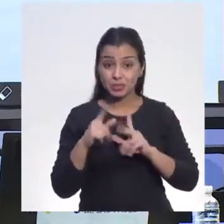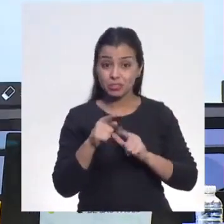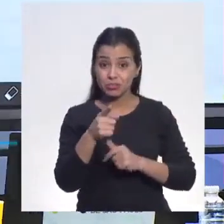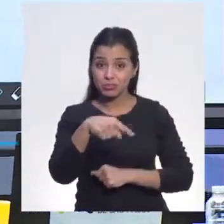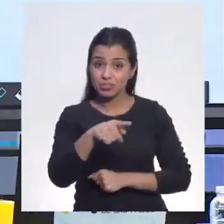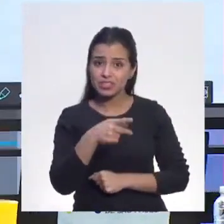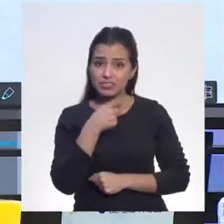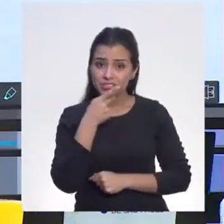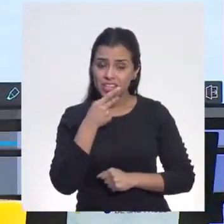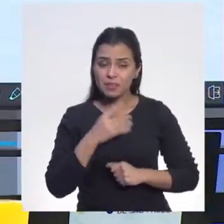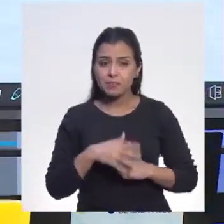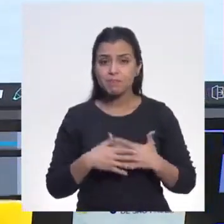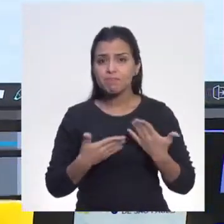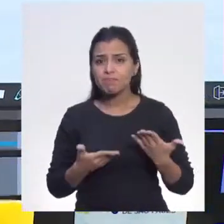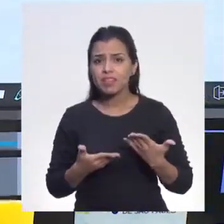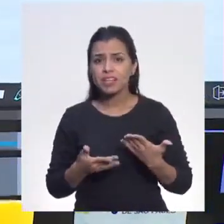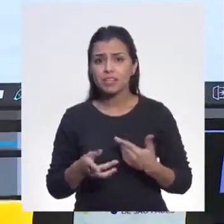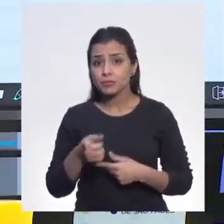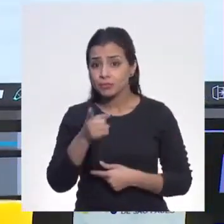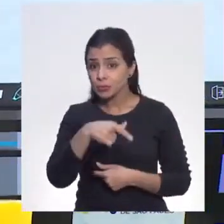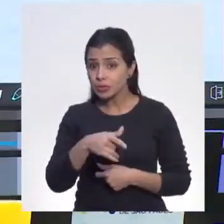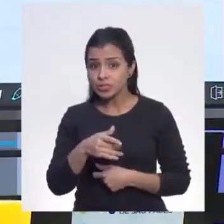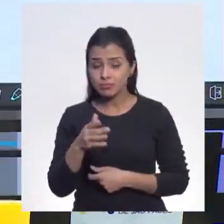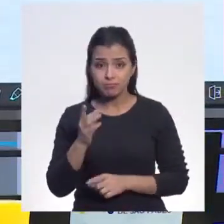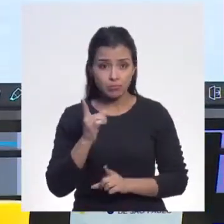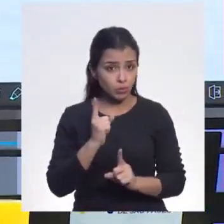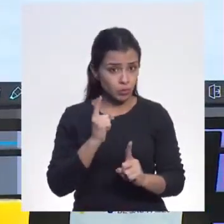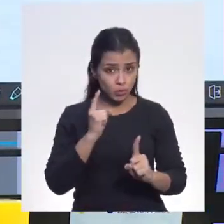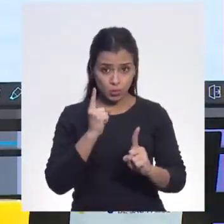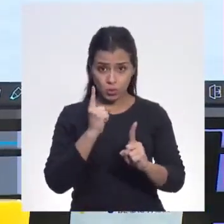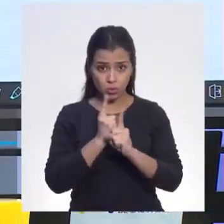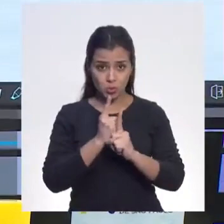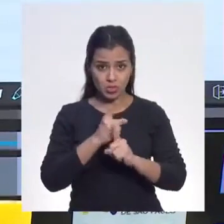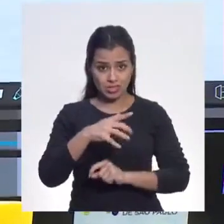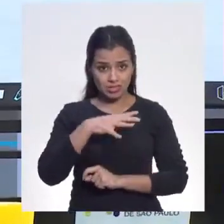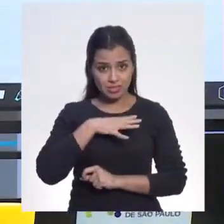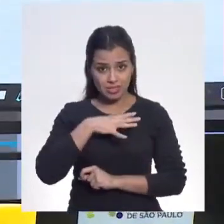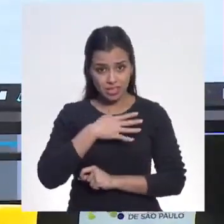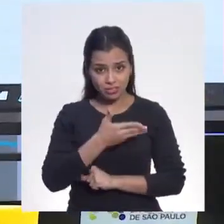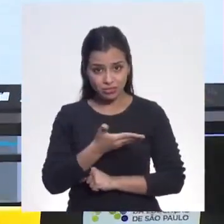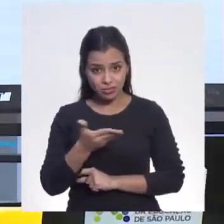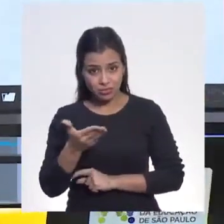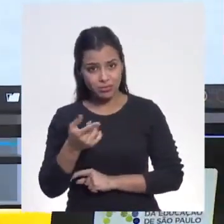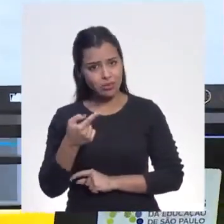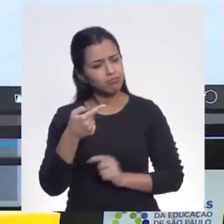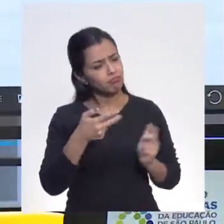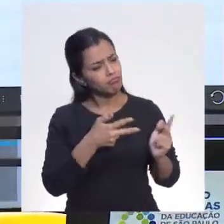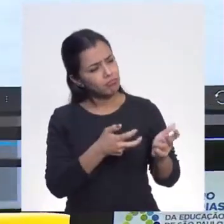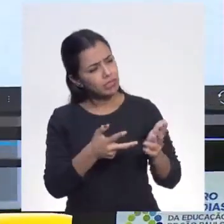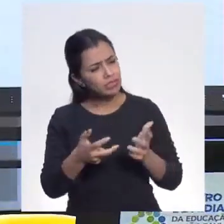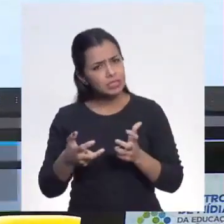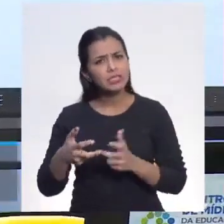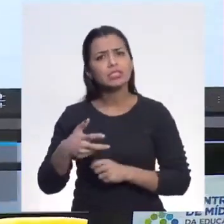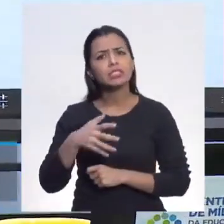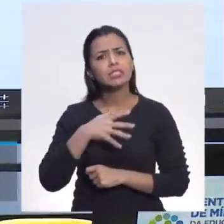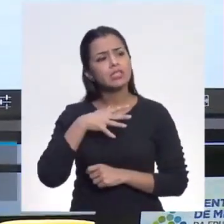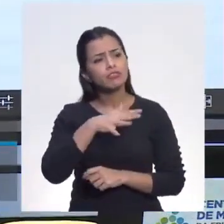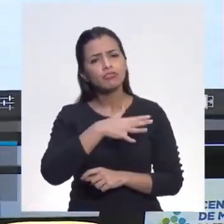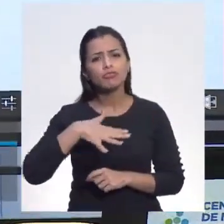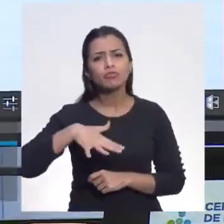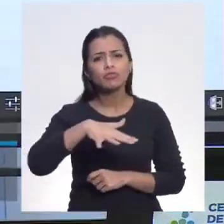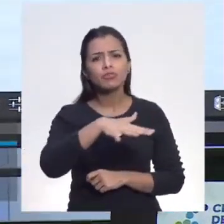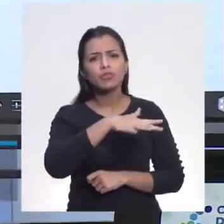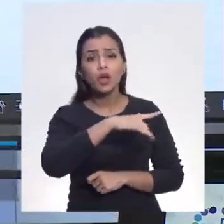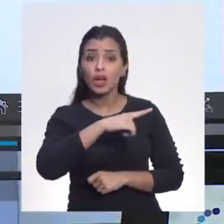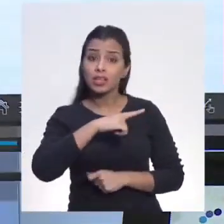Então, quem, né, não encontrou na sua cidade, gente, dá uma olhadinha nas cidades em volta, né? Hoje em dia nós temos aí a